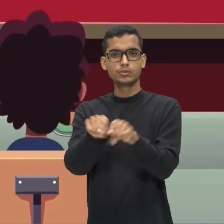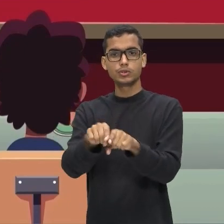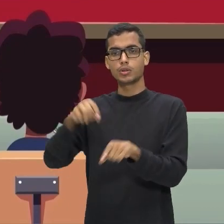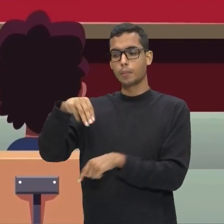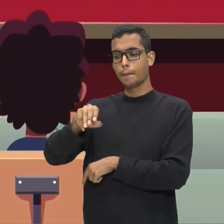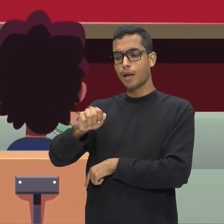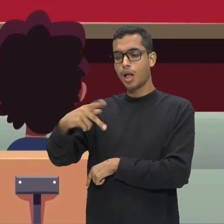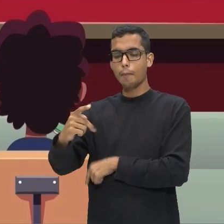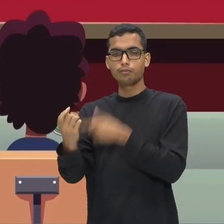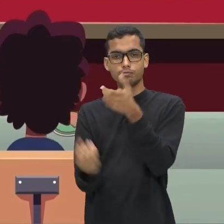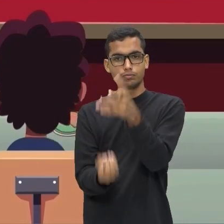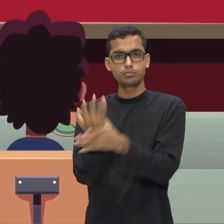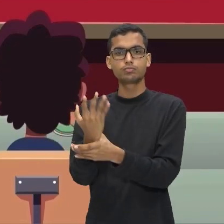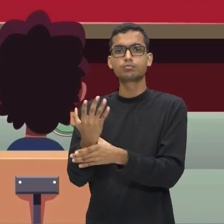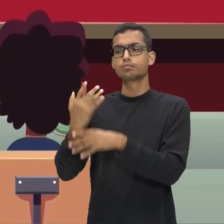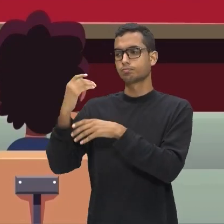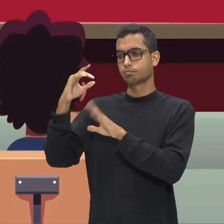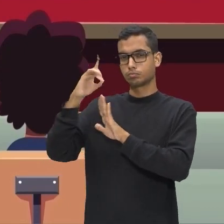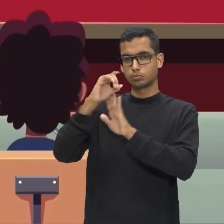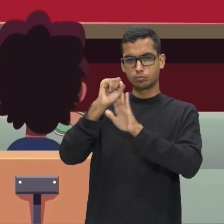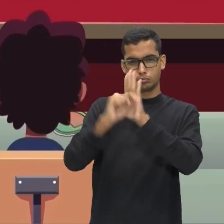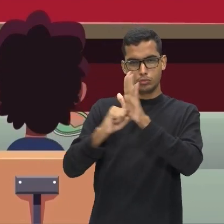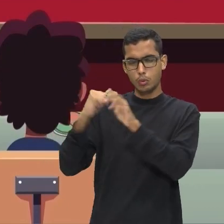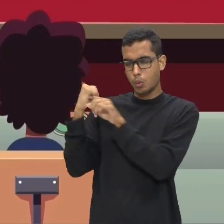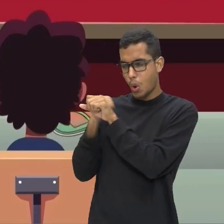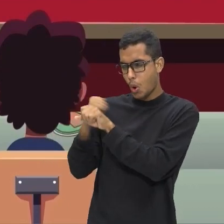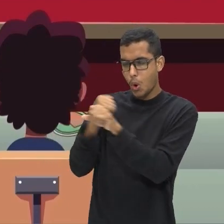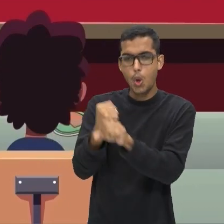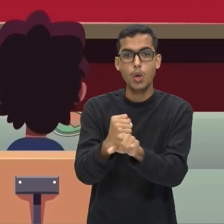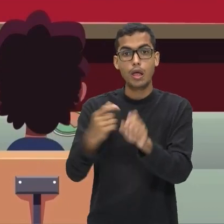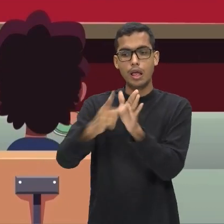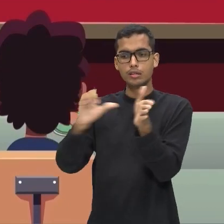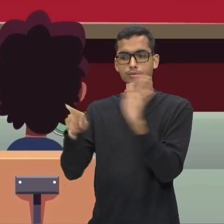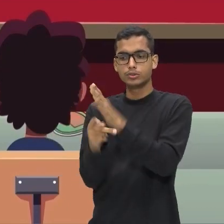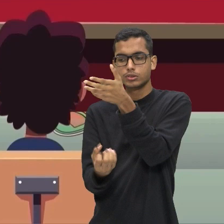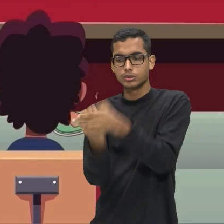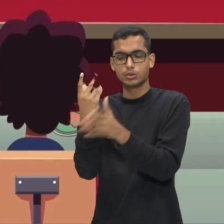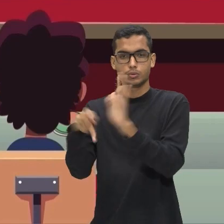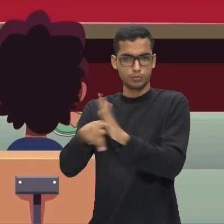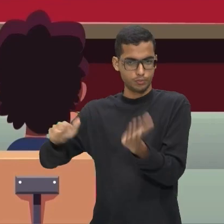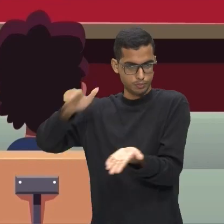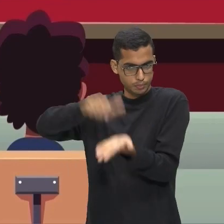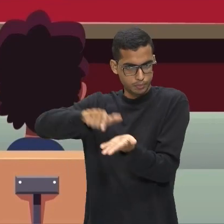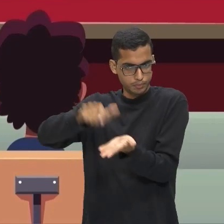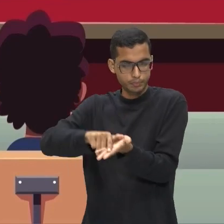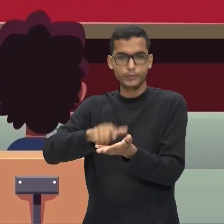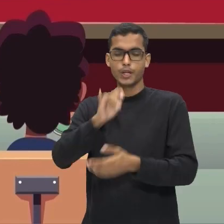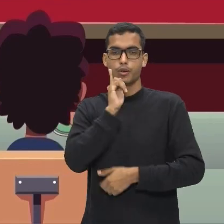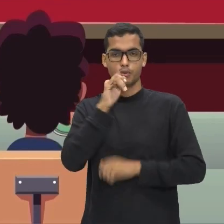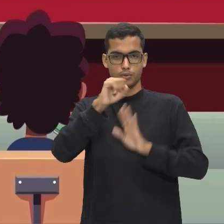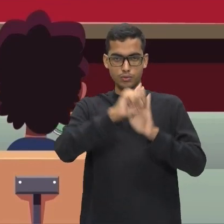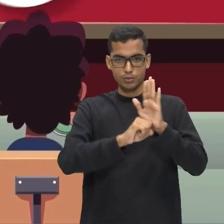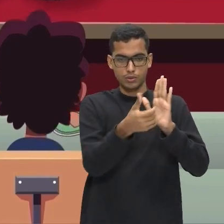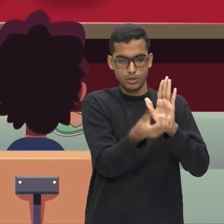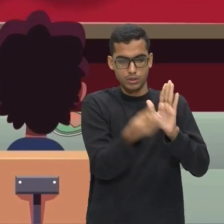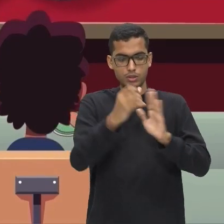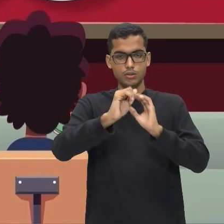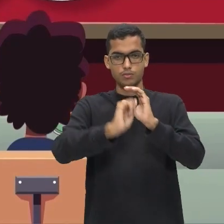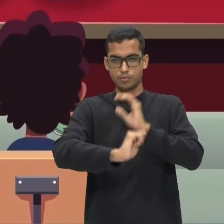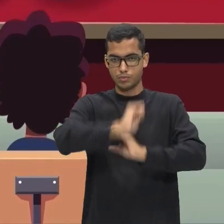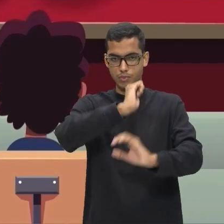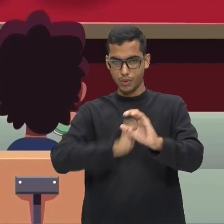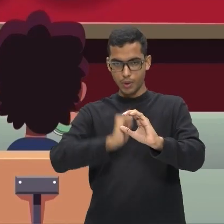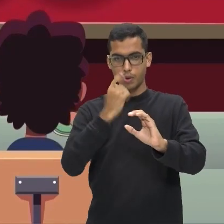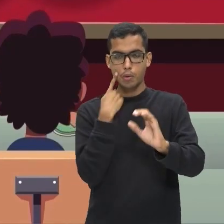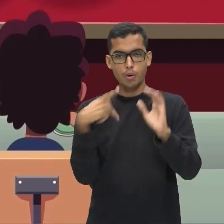dos séculos, antes mesmo da invenção do papel. Por exemplo, no século 6 a.C., alguns